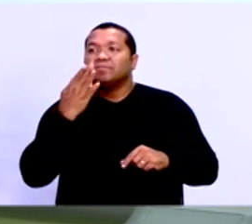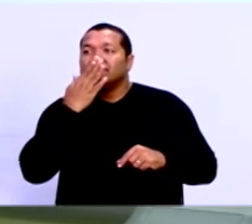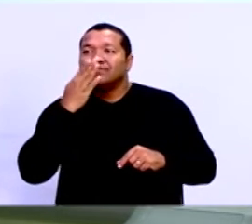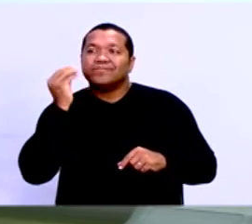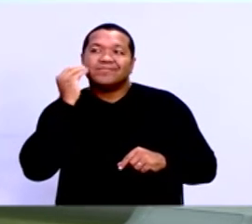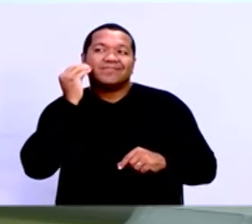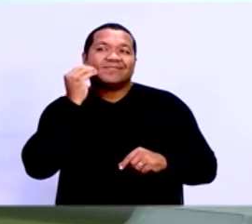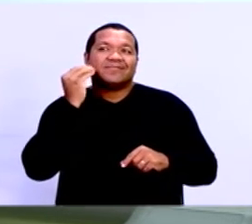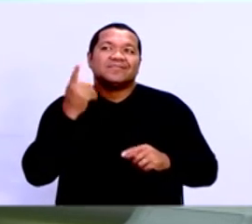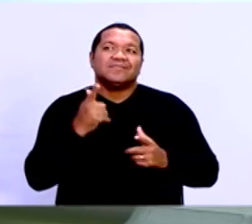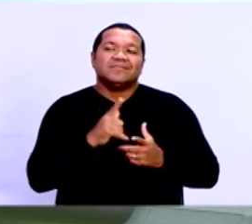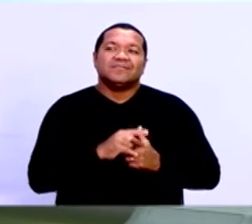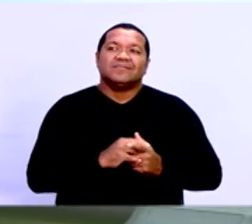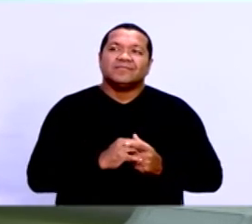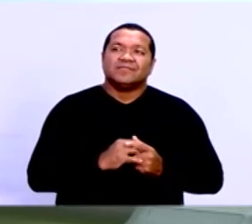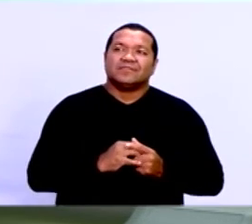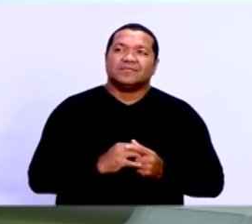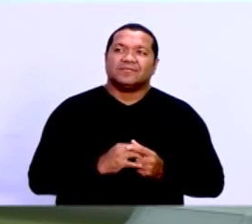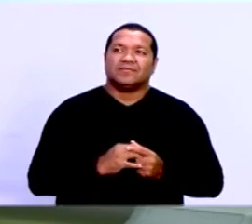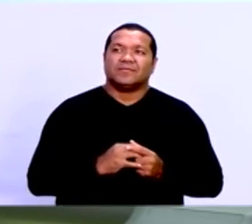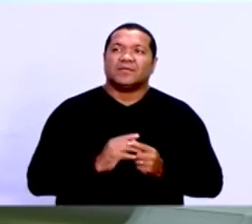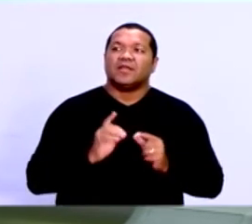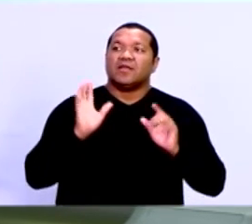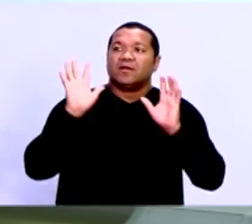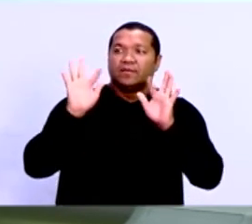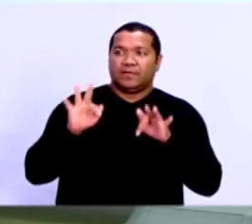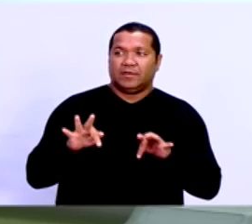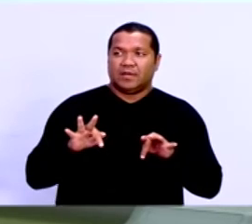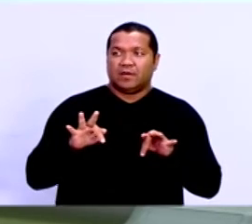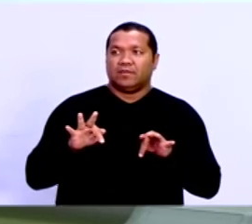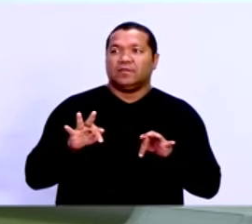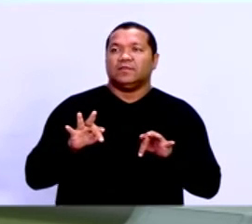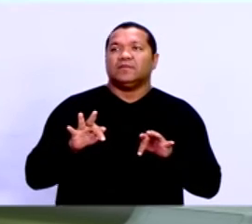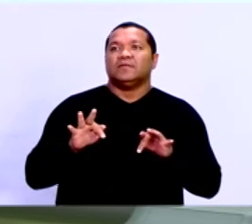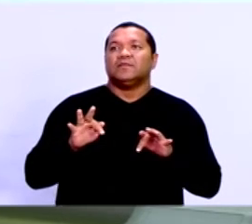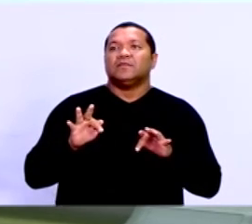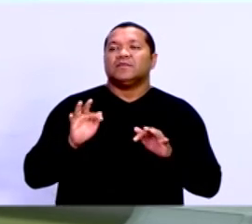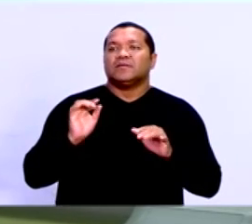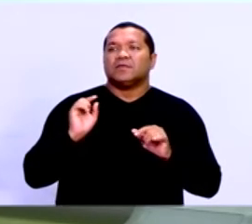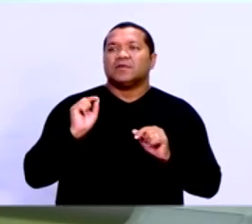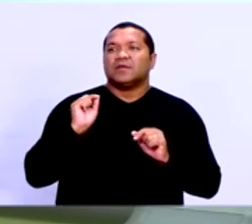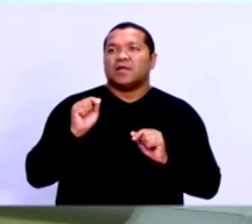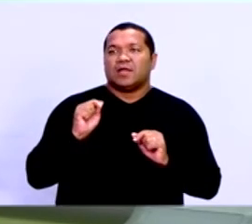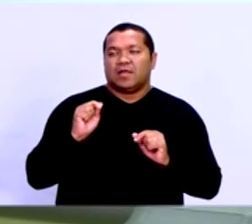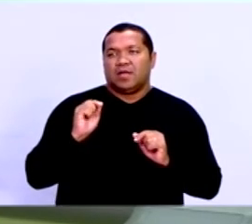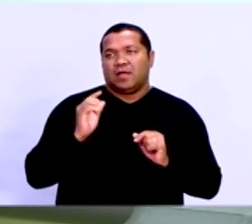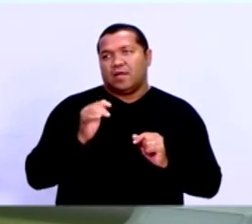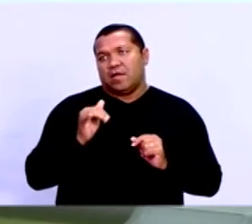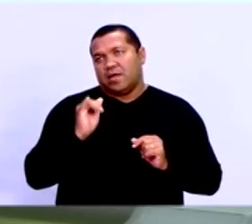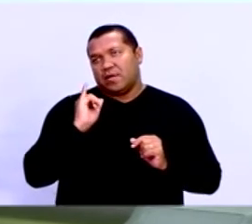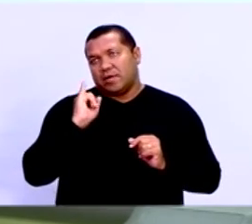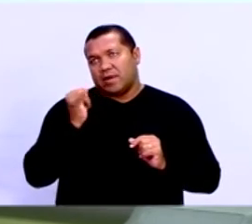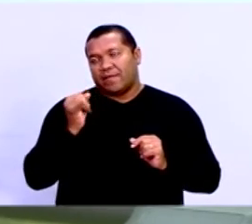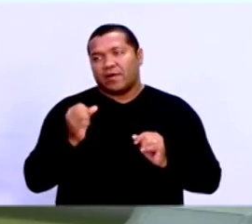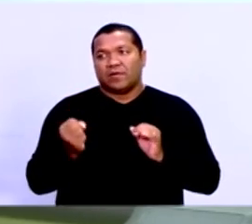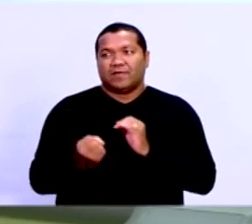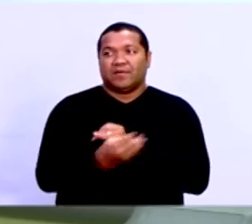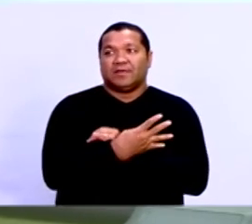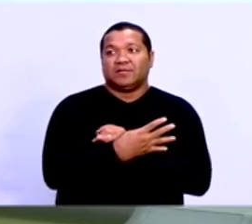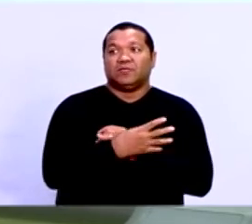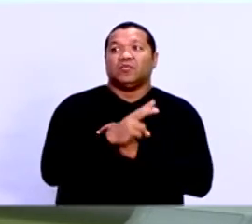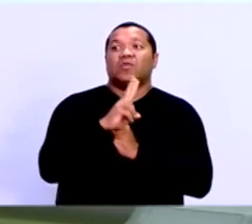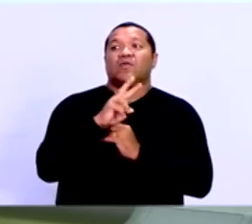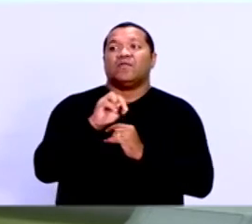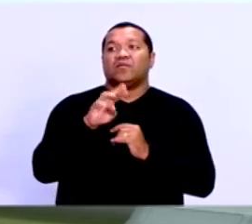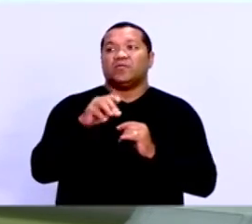corporativo que é o o o final ali a produção né ele já vai colocar a versão nova com os